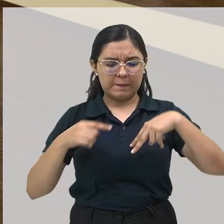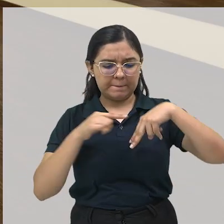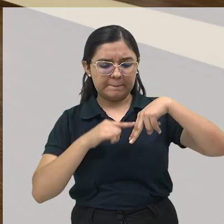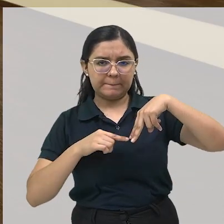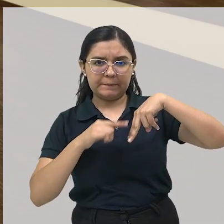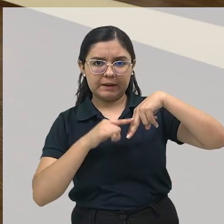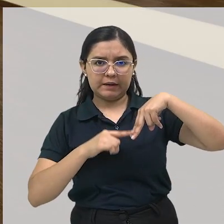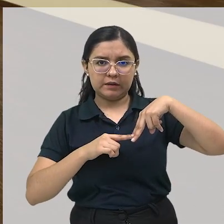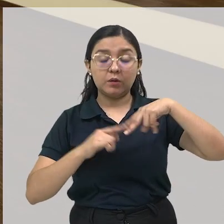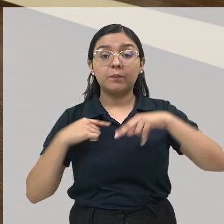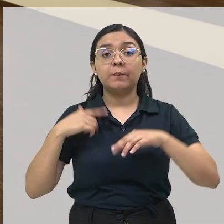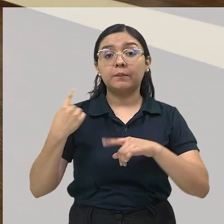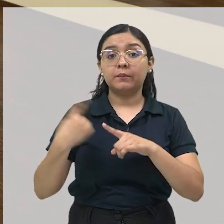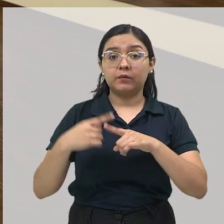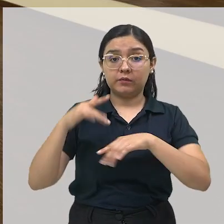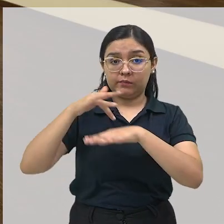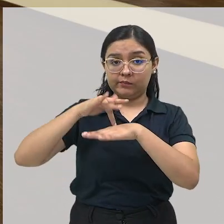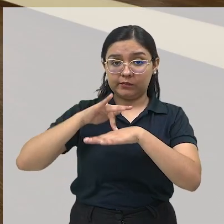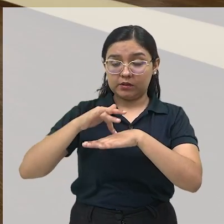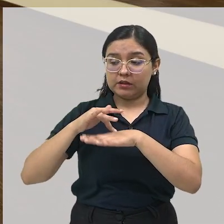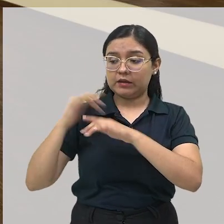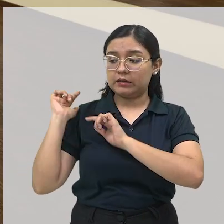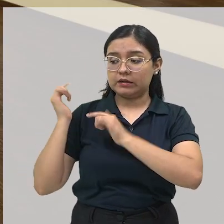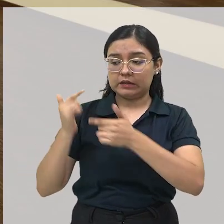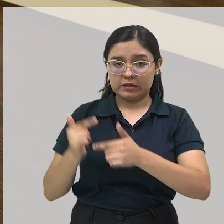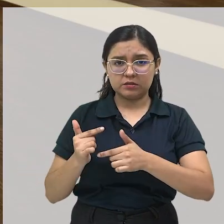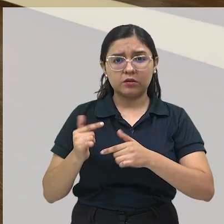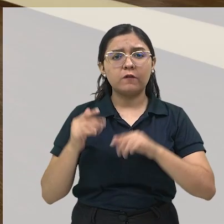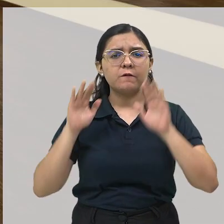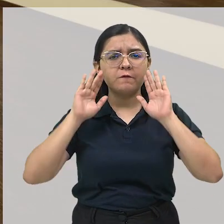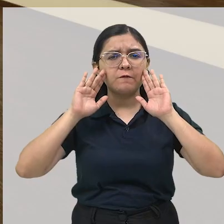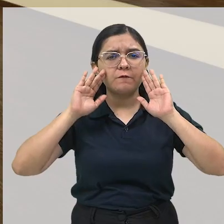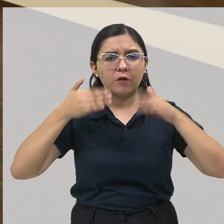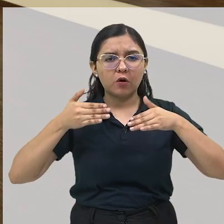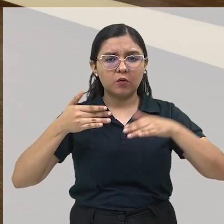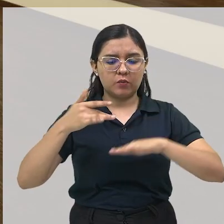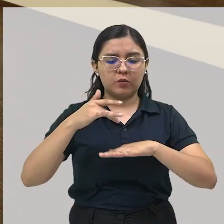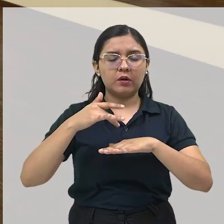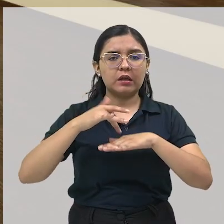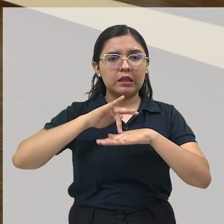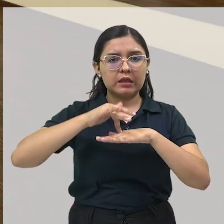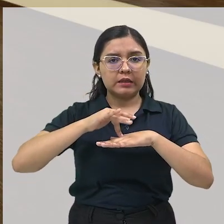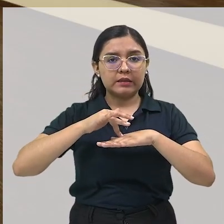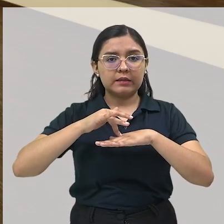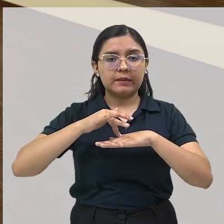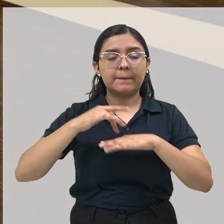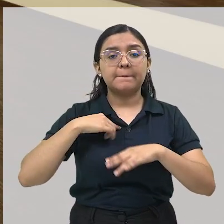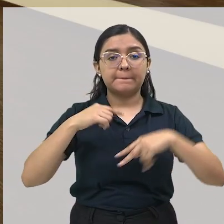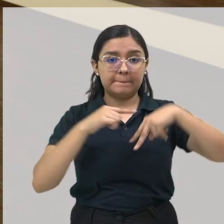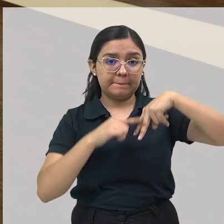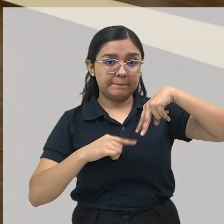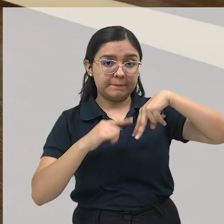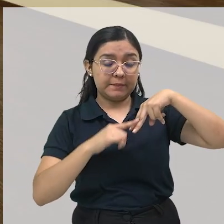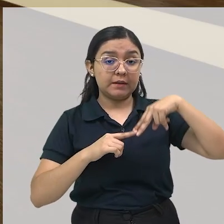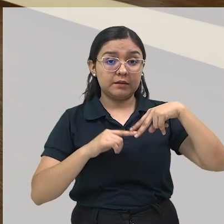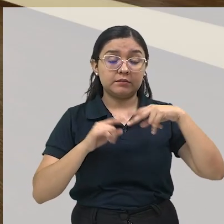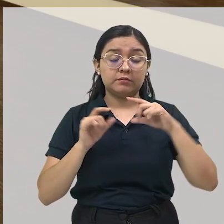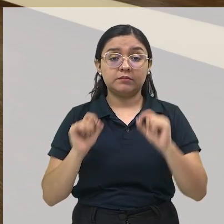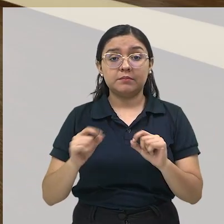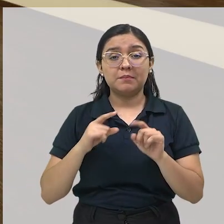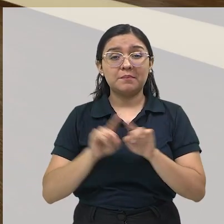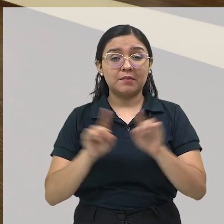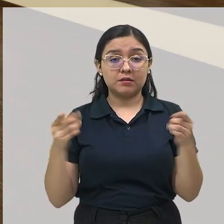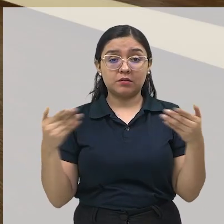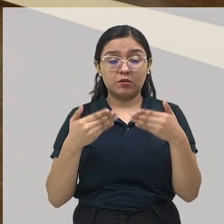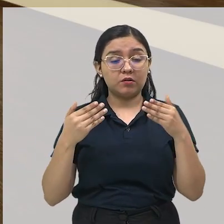tem um foco muito grande nas pernas e vai para o tronco e para o plexo solar. Então a gente começa a observar mais uma preocupação com a parte